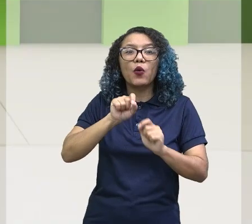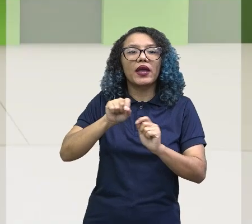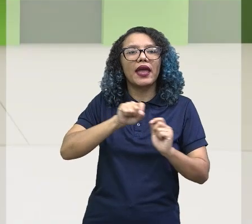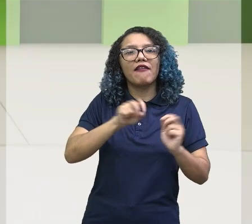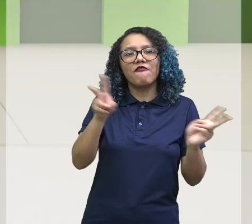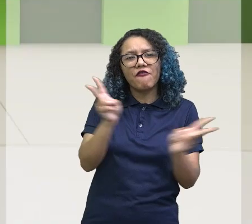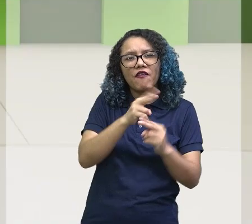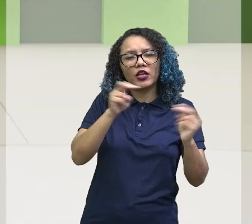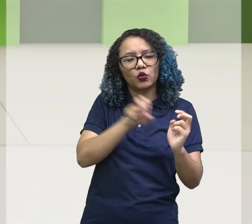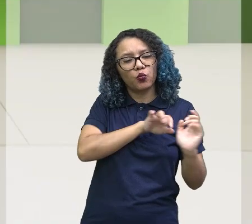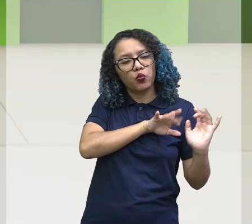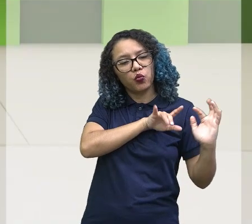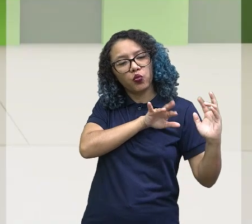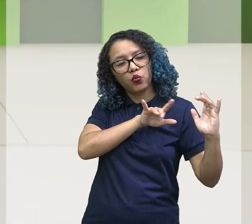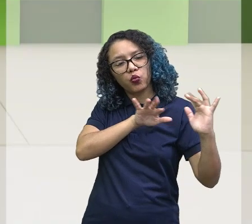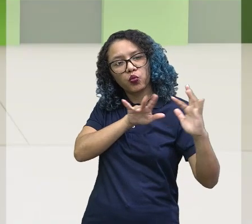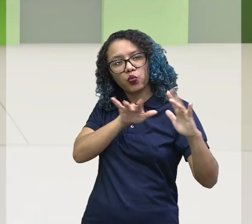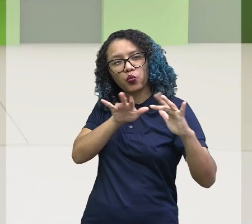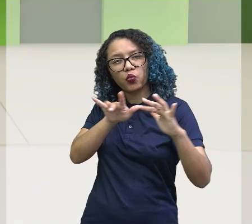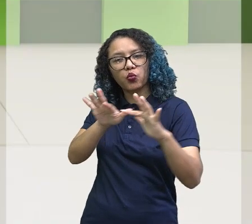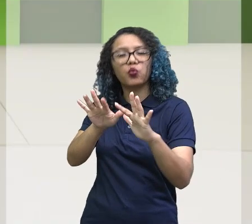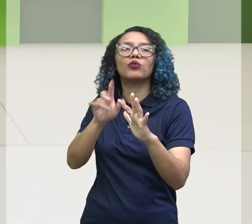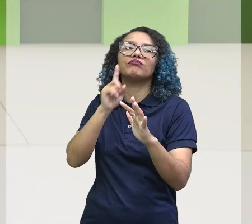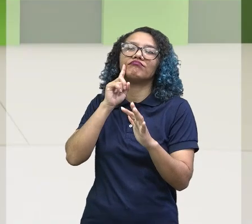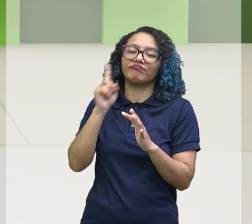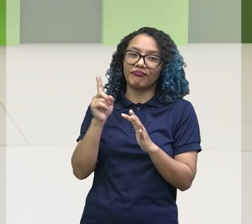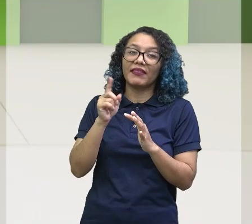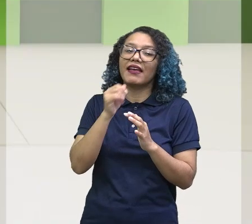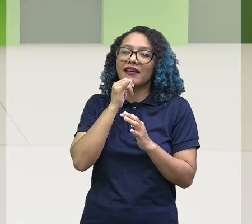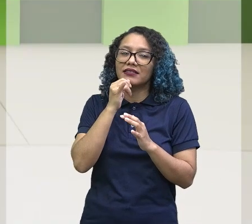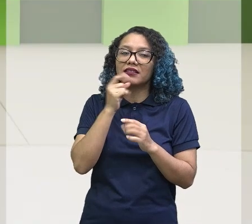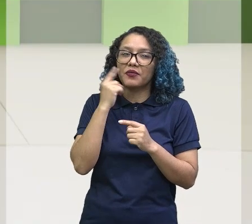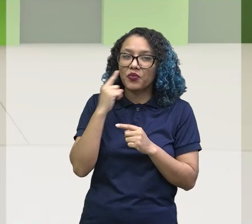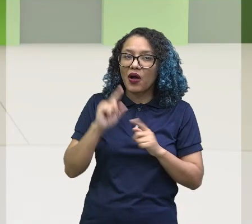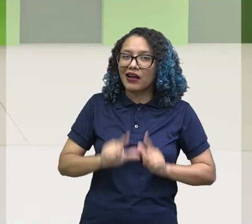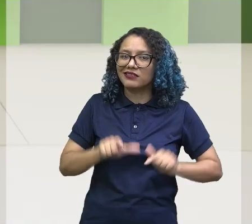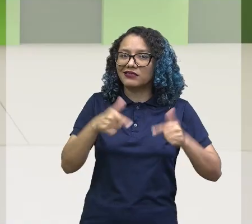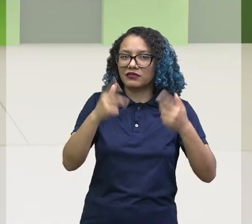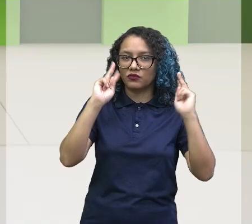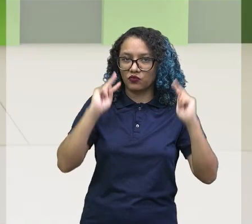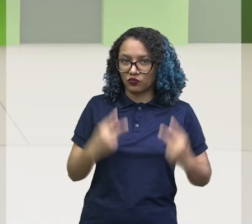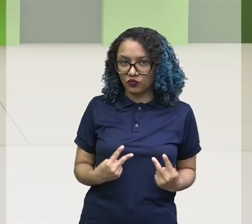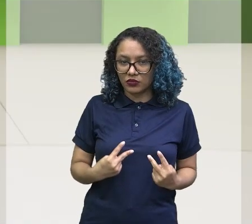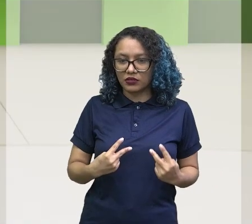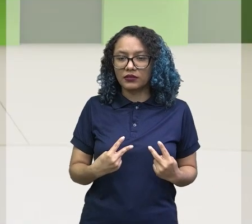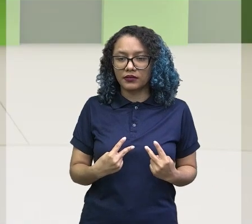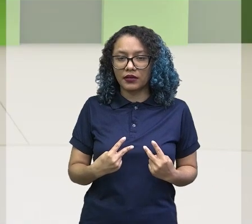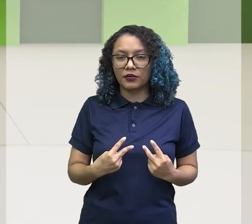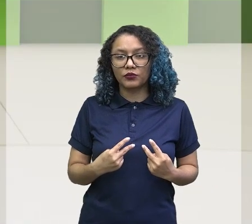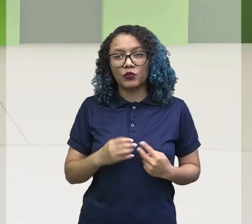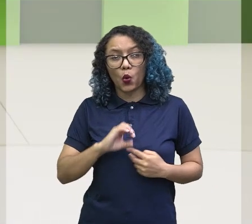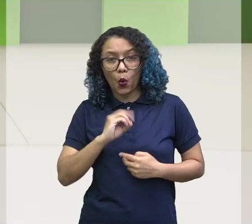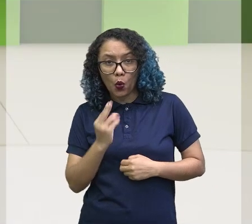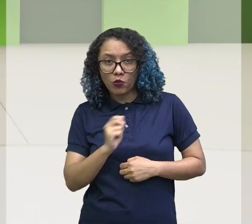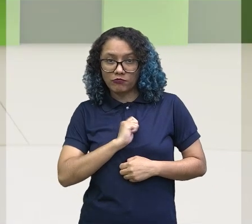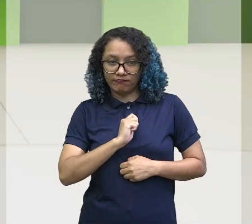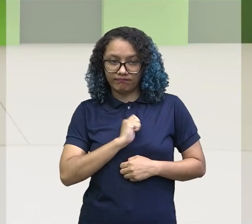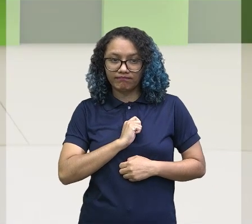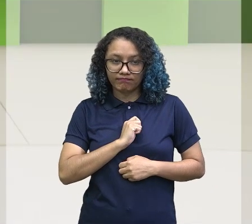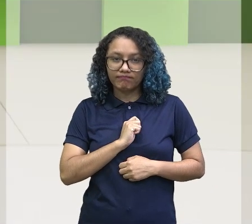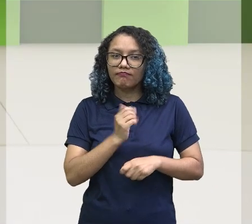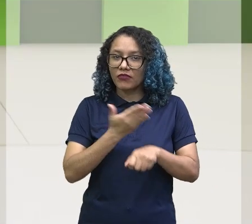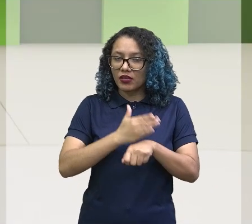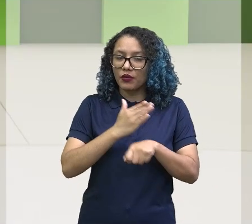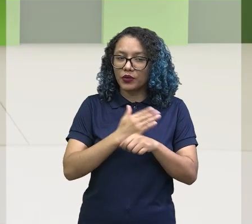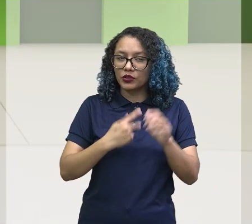justamente como a gente pode observar, é um exemplo, né, de atividade humana, né, ou antropogênica, aquelas que são